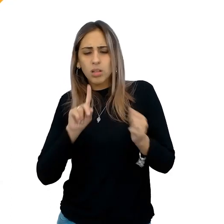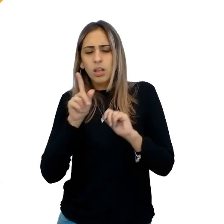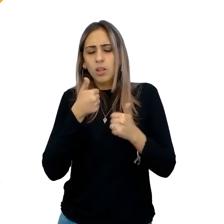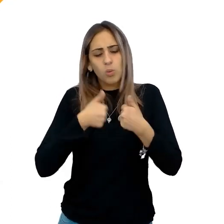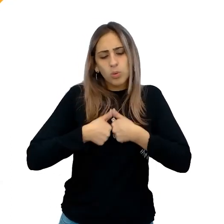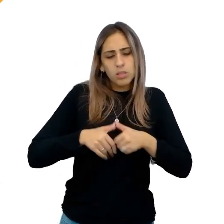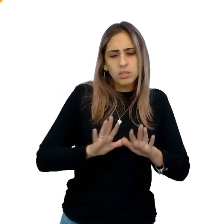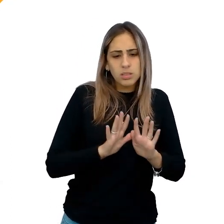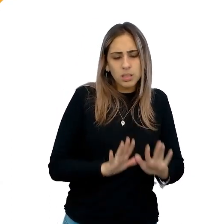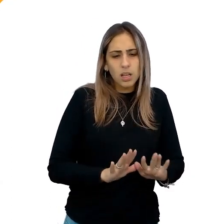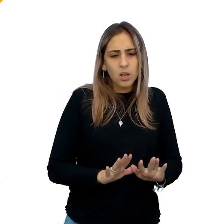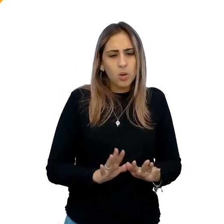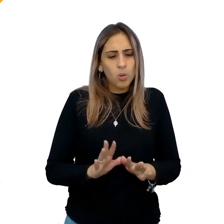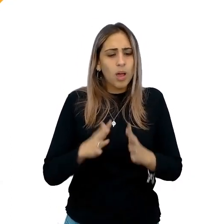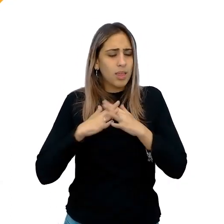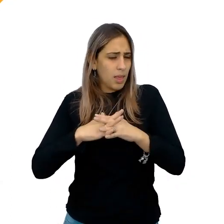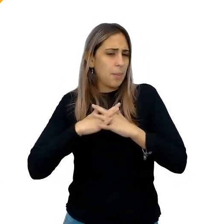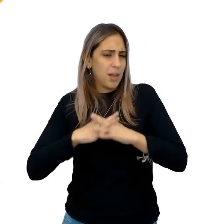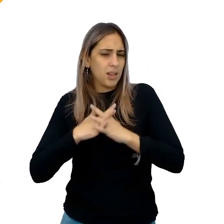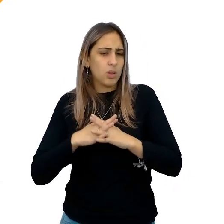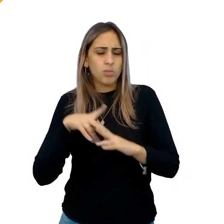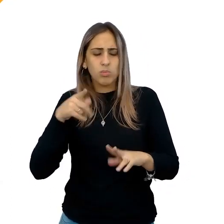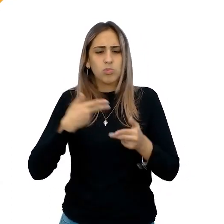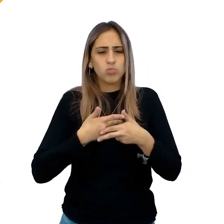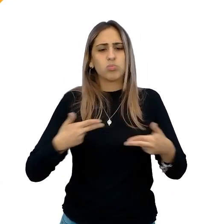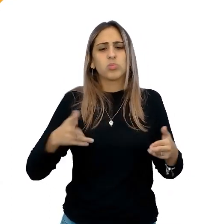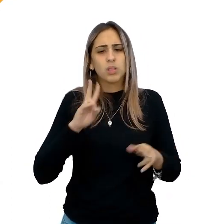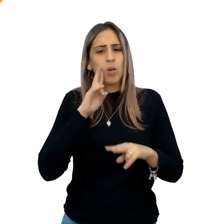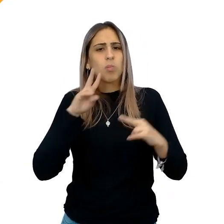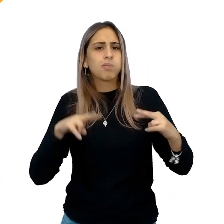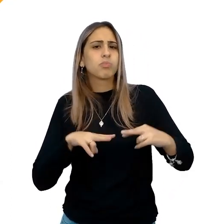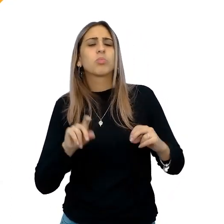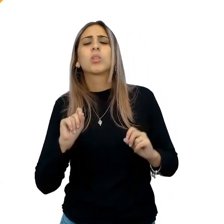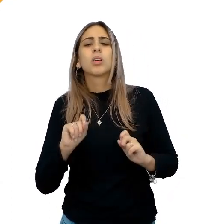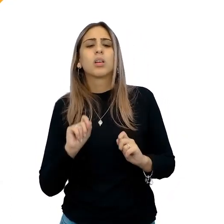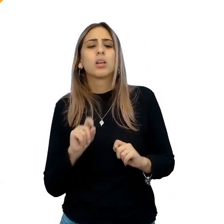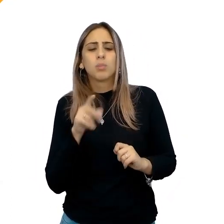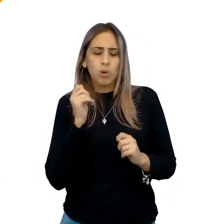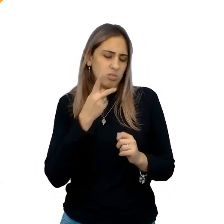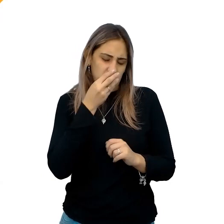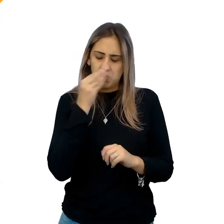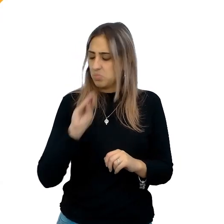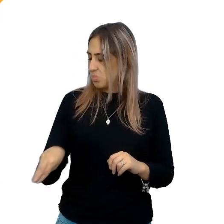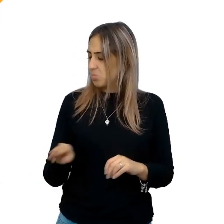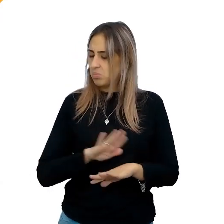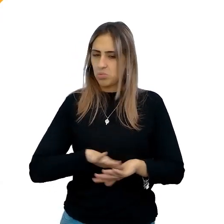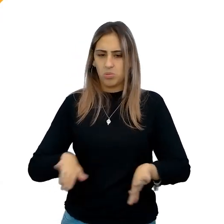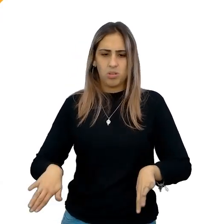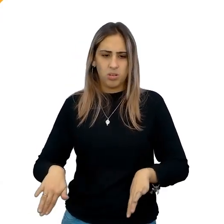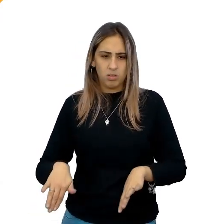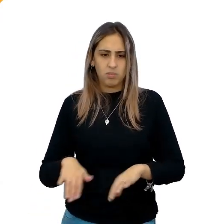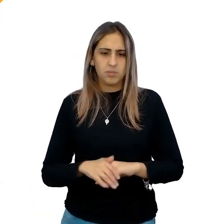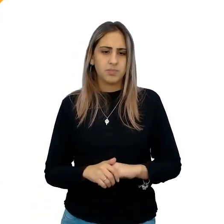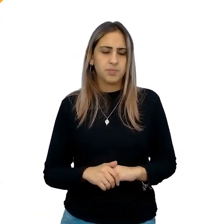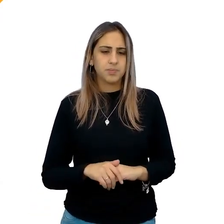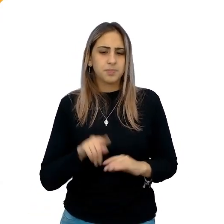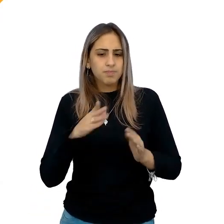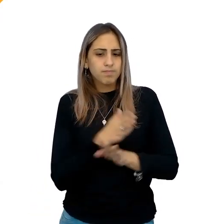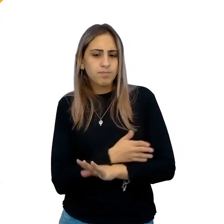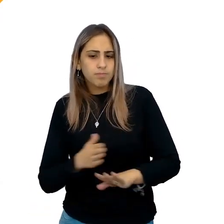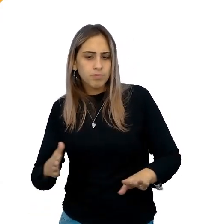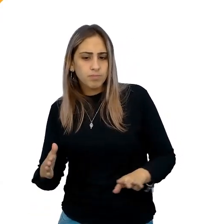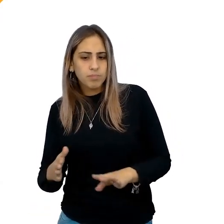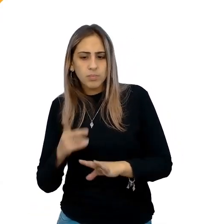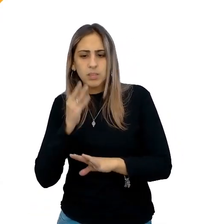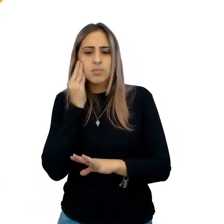estão, né, interferindo naquele fenômeno que eles estão olhando, então podem desconsiderar, tá certo? E aí é a partir